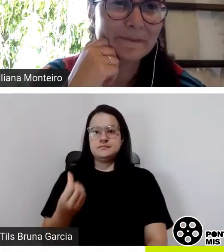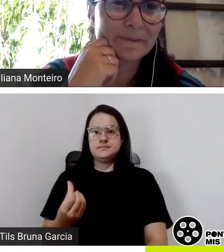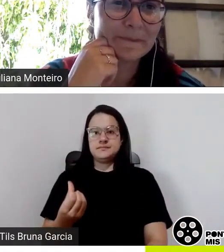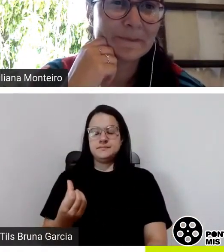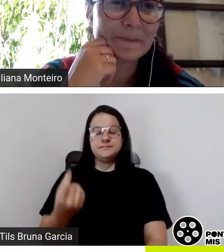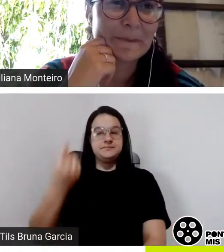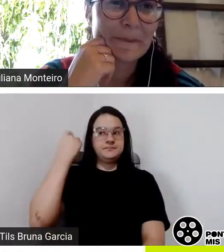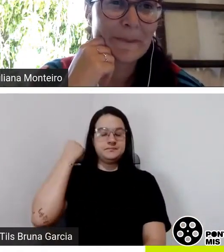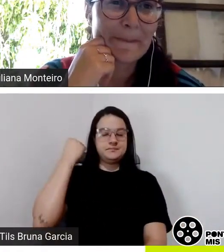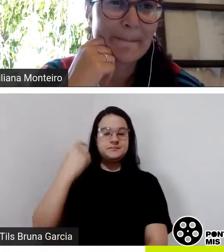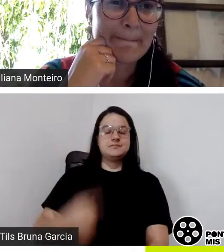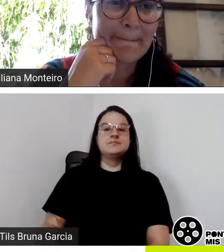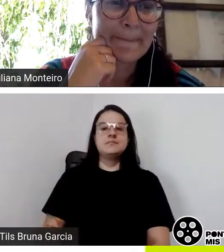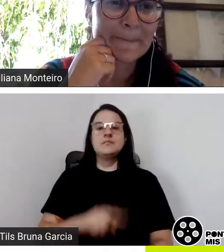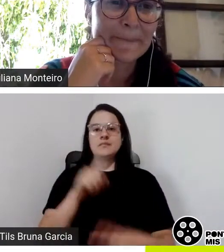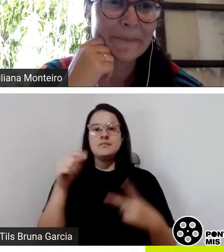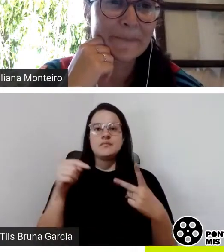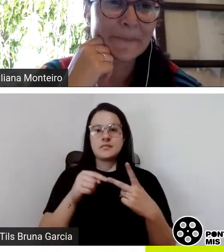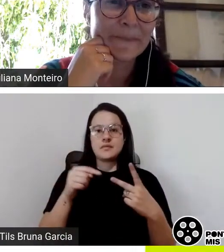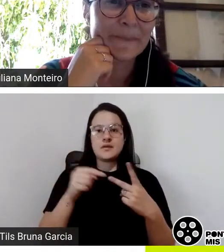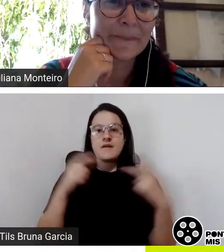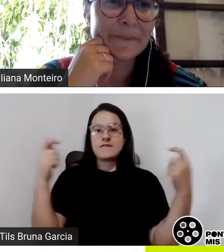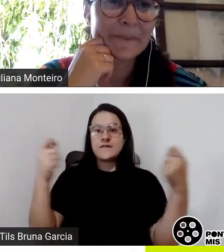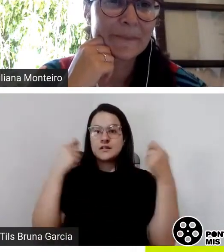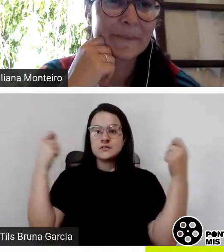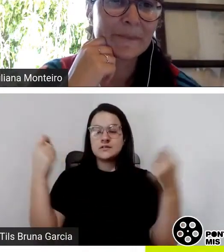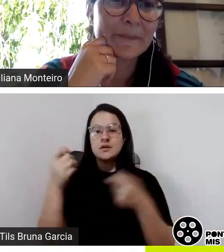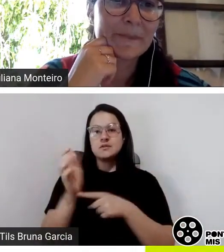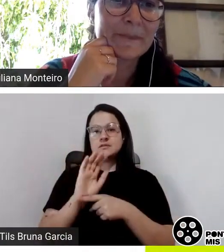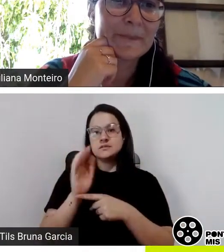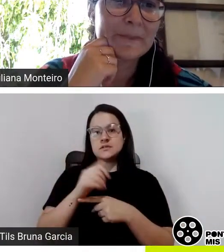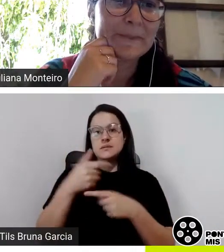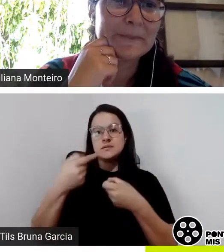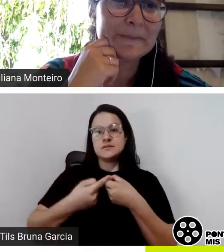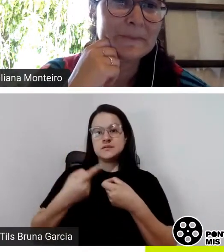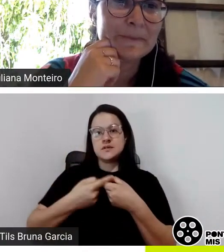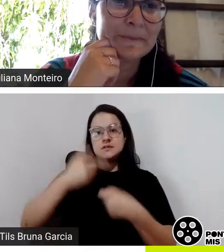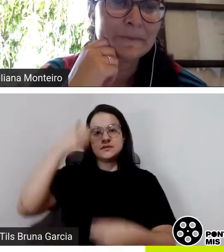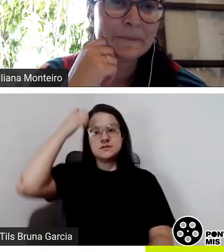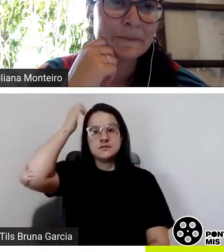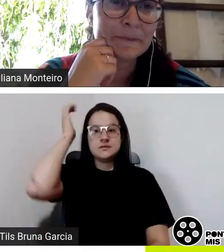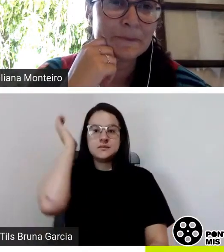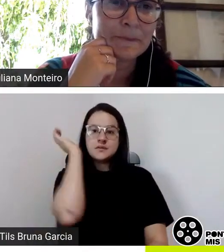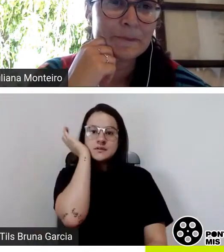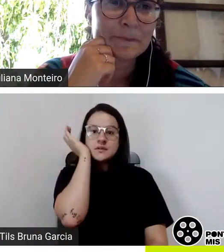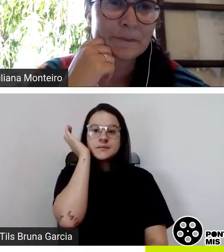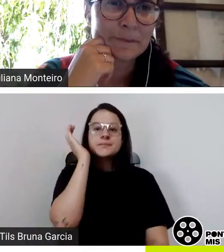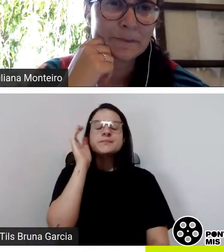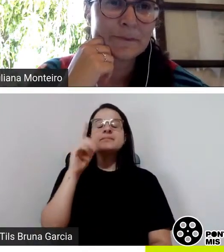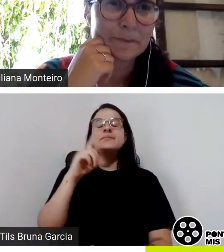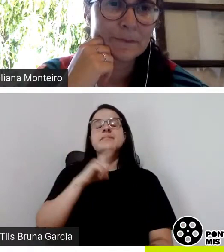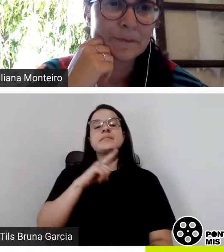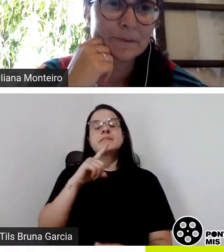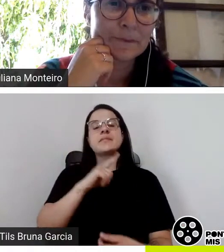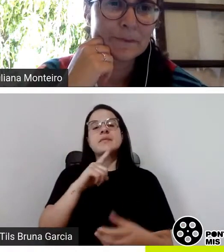que eu estava em Santa Maria, no Festival de Cinema, quando o governo lançou um projeto chamado Revelando os